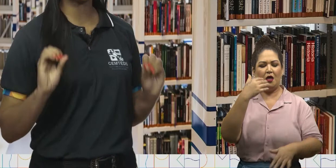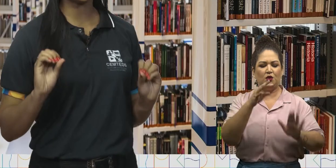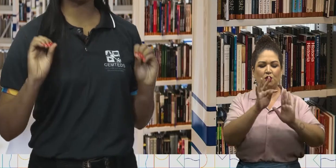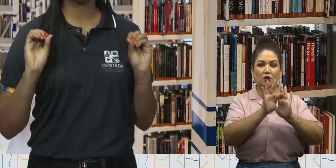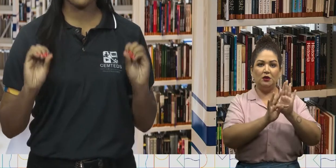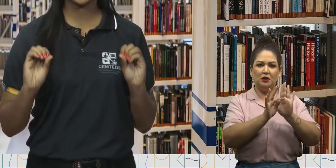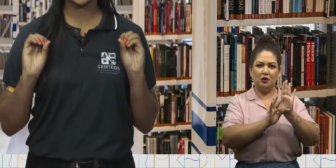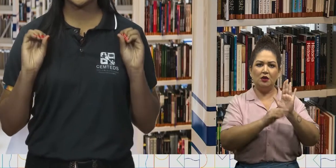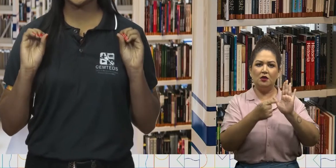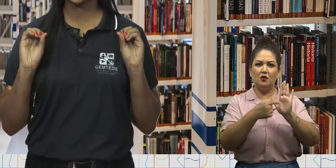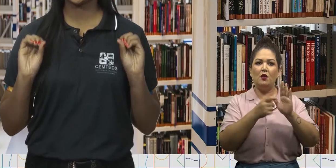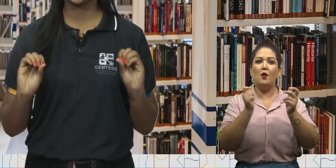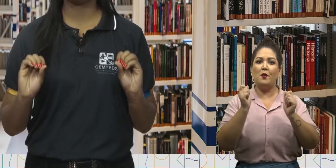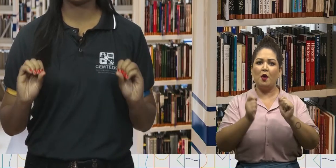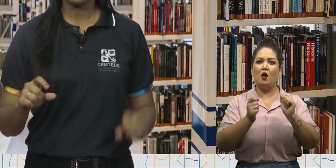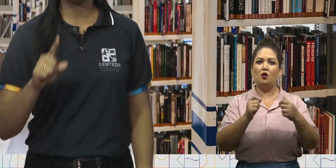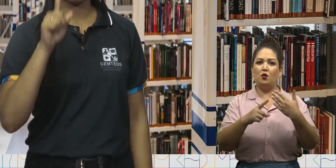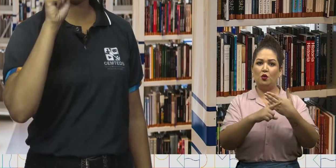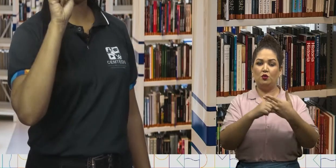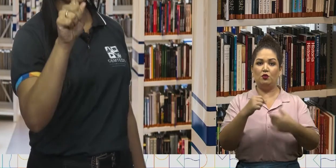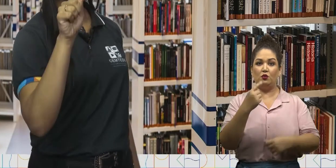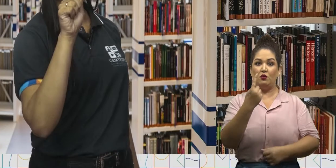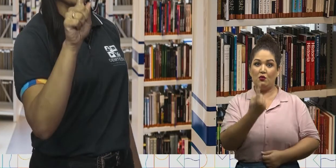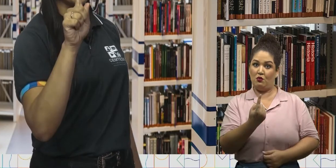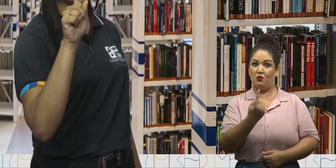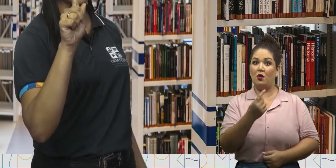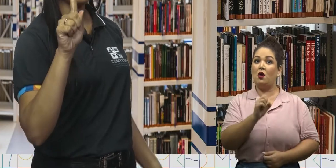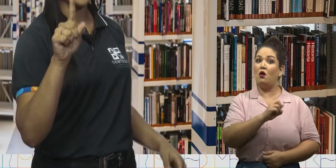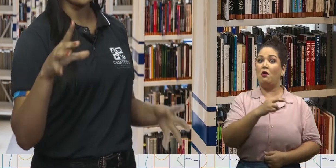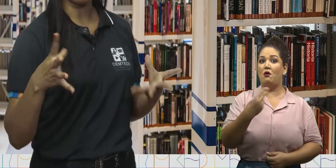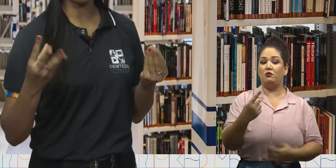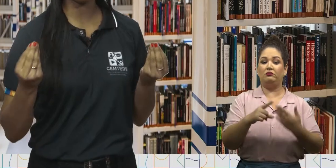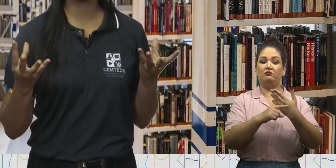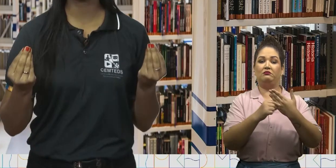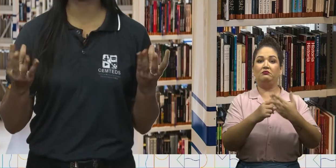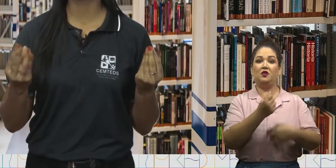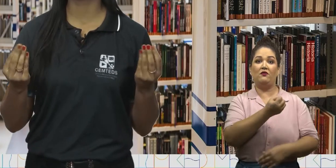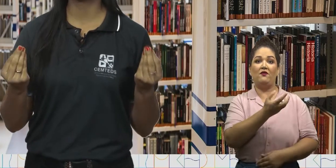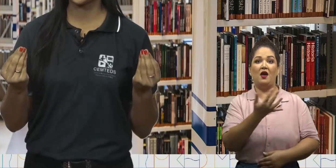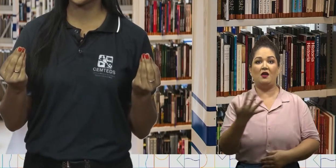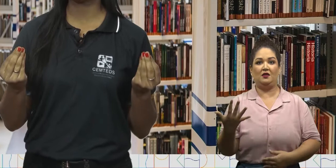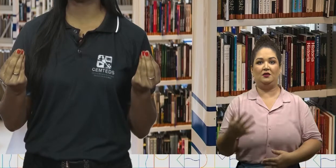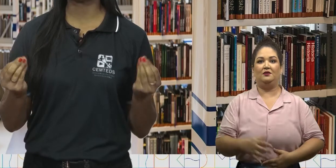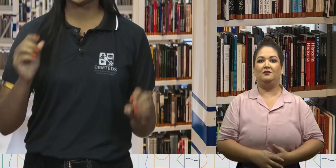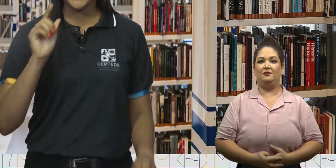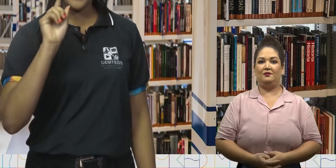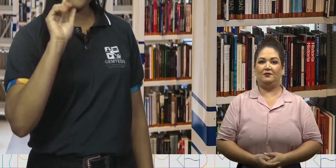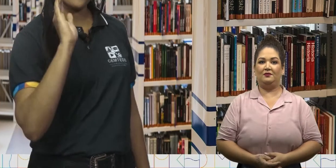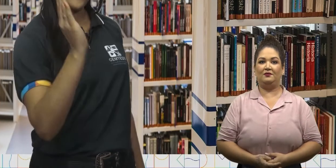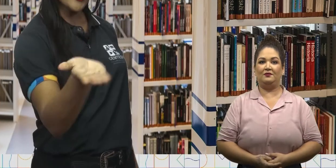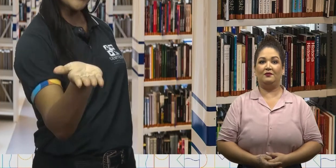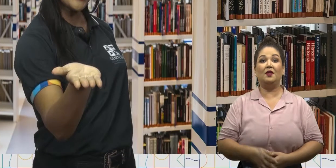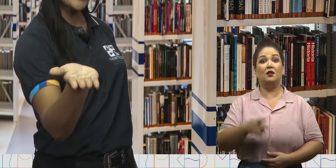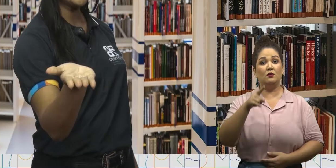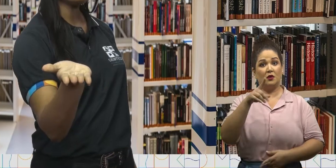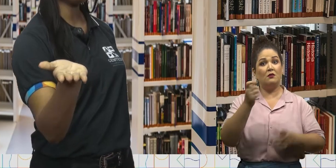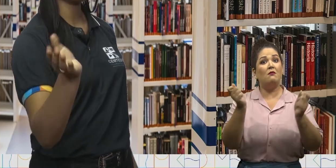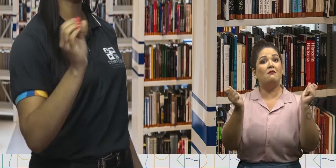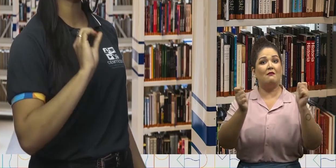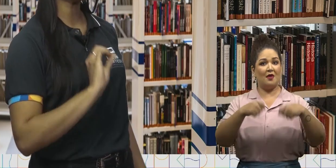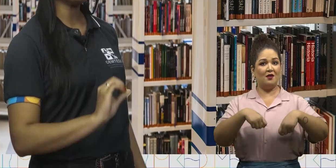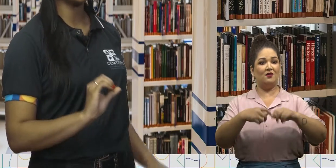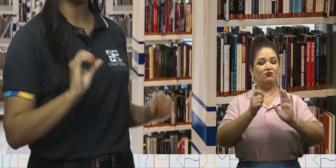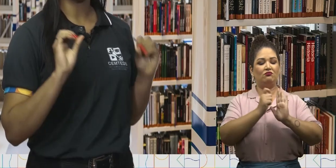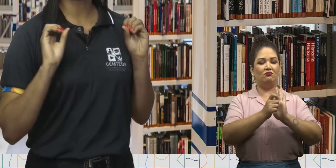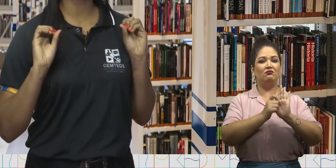um texto pode ser escrito por uma só pessoa ou por várias? E você também